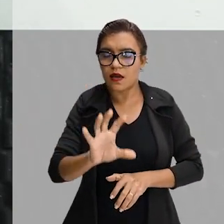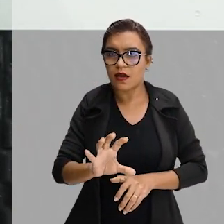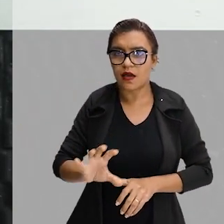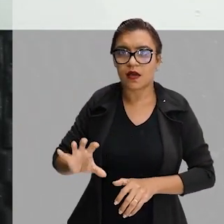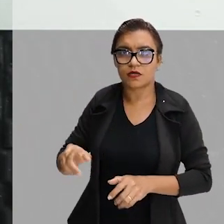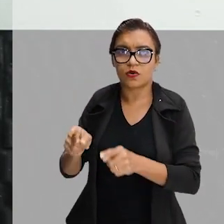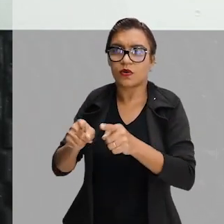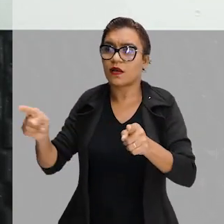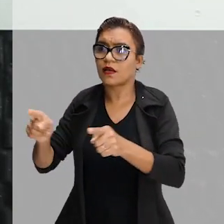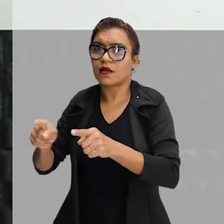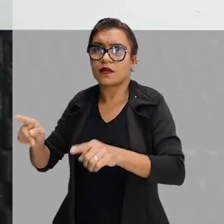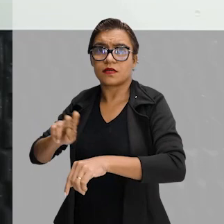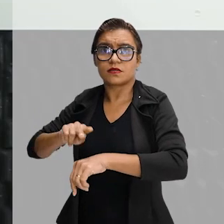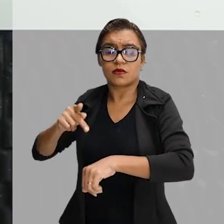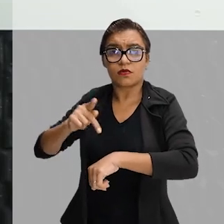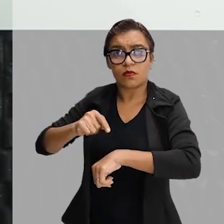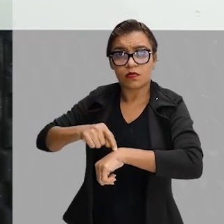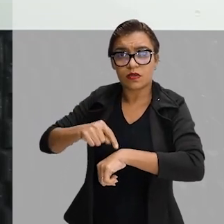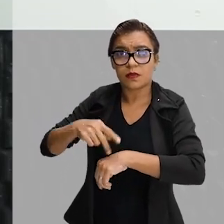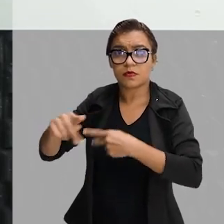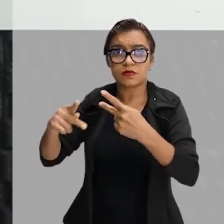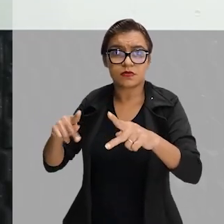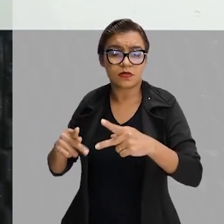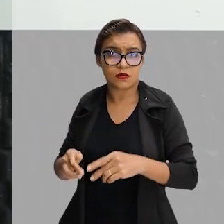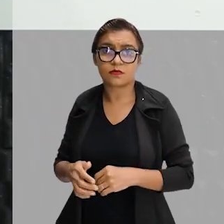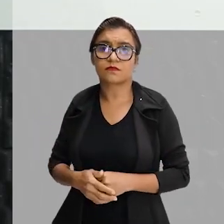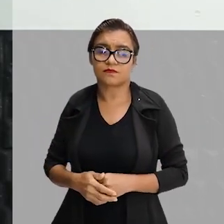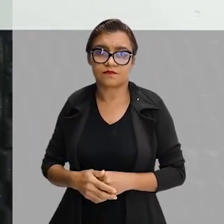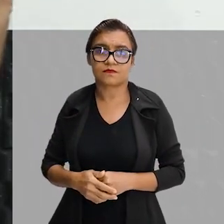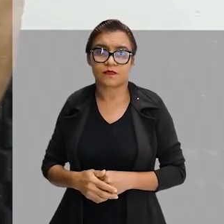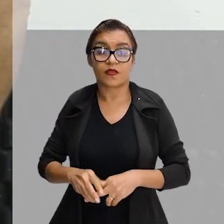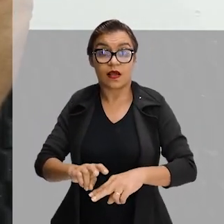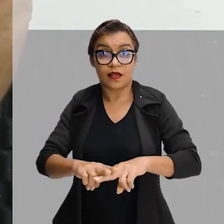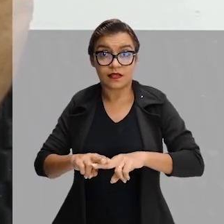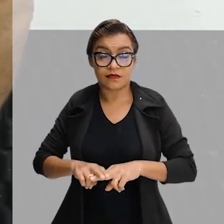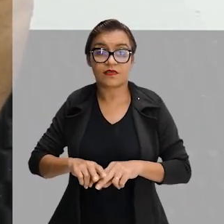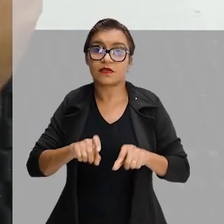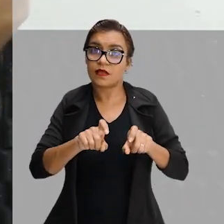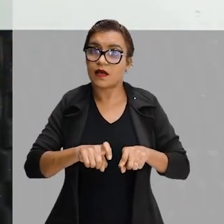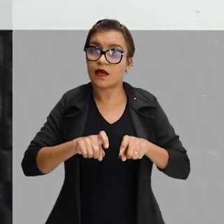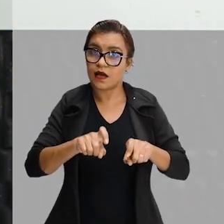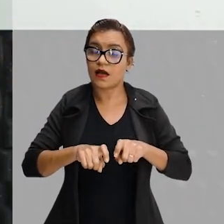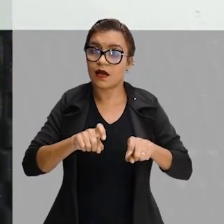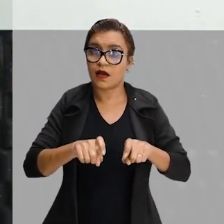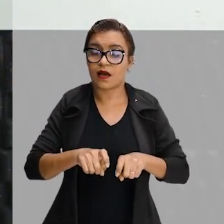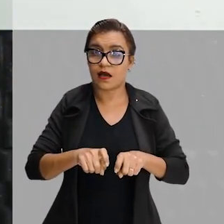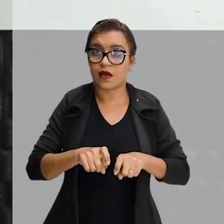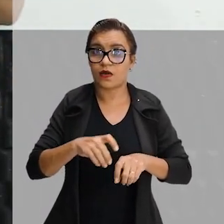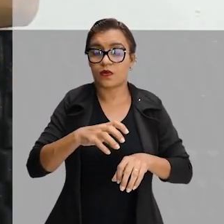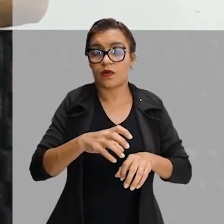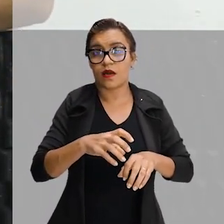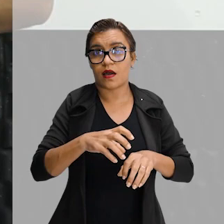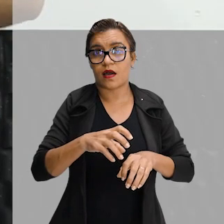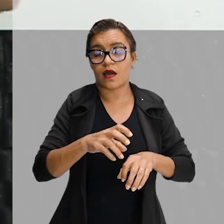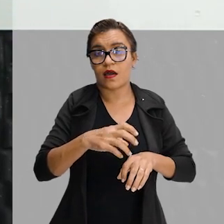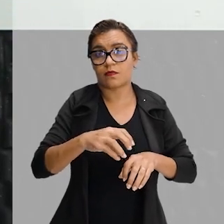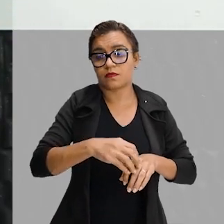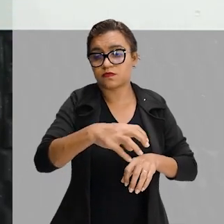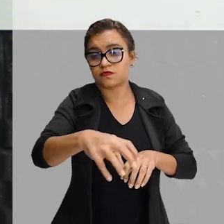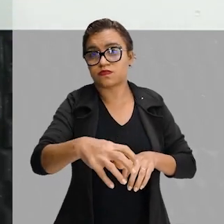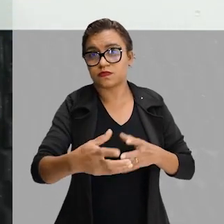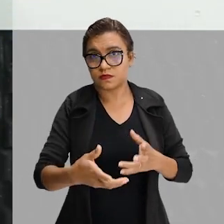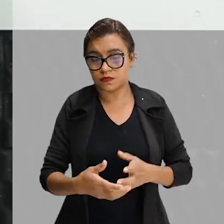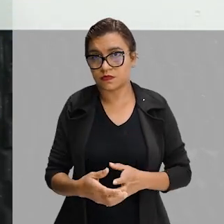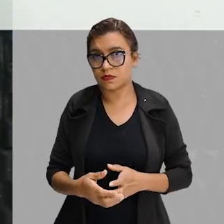sua medida, mas praticamente sobre a mesma plataforma, a agroexportação. Essa agroexportação fazia com que houvesse o